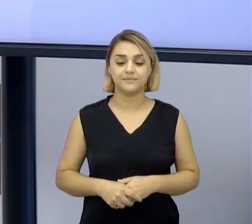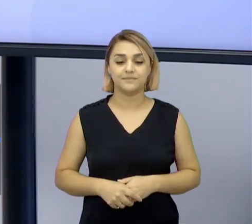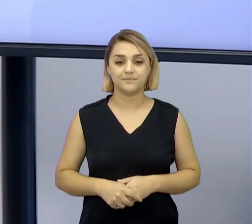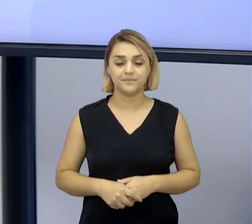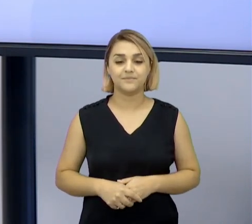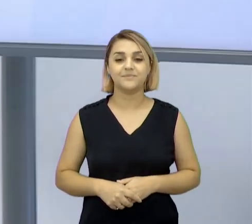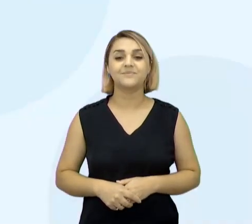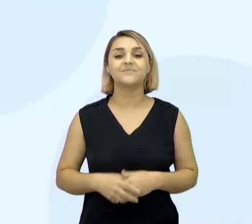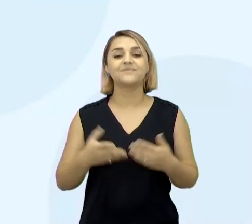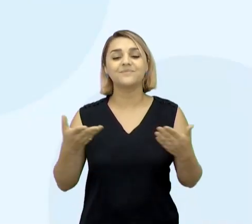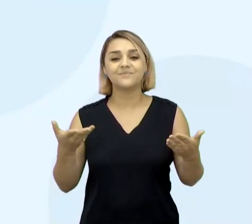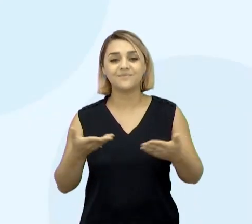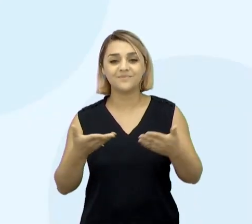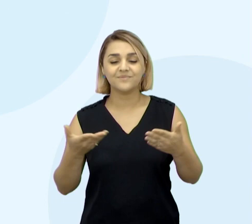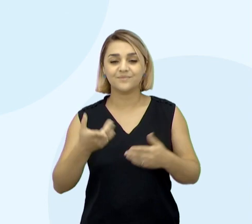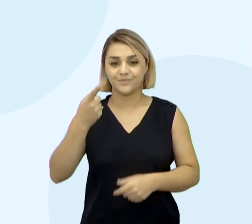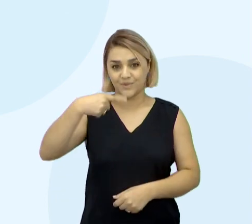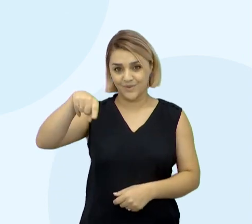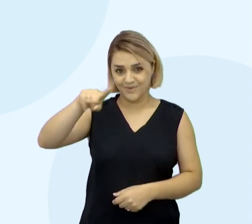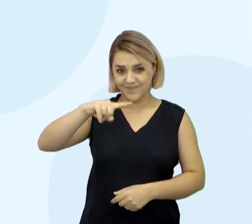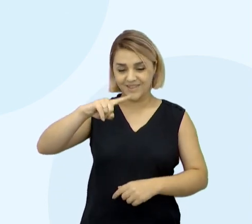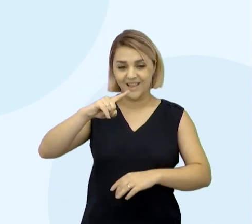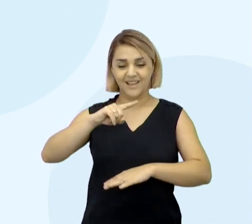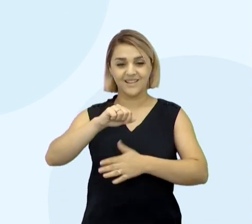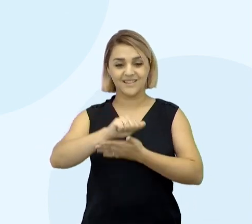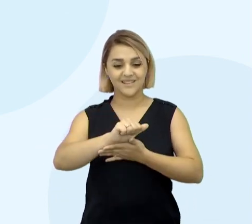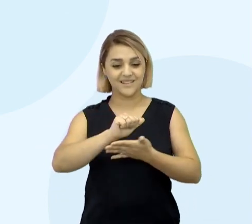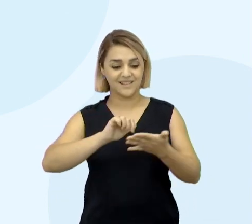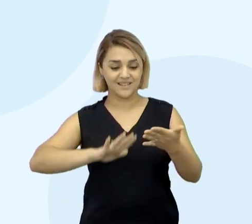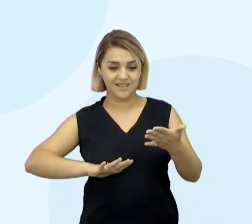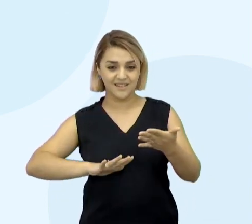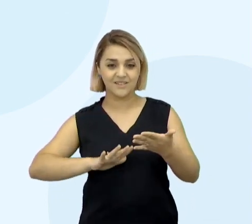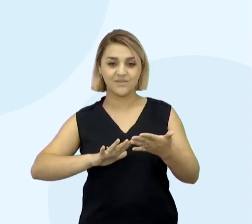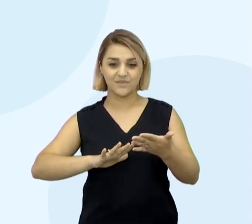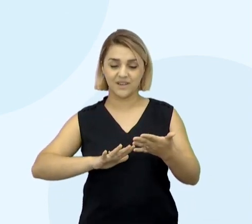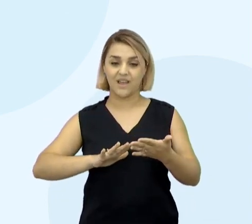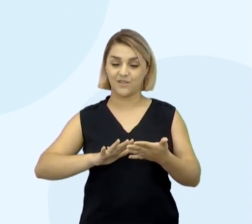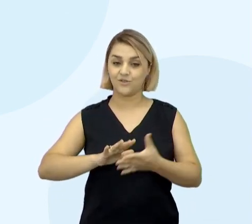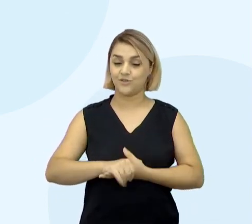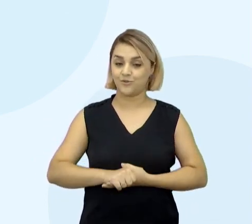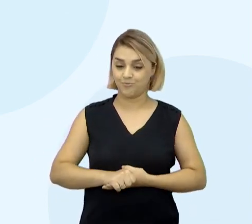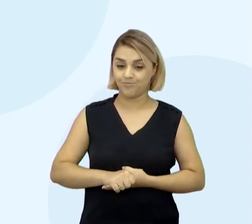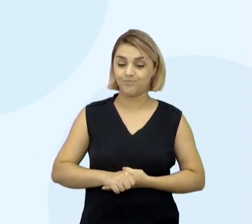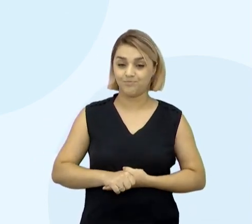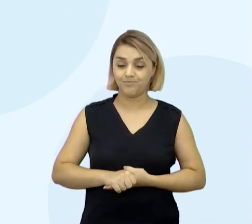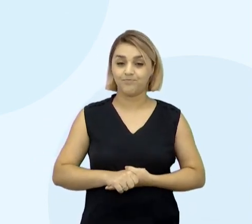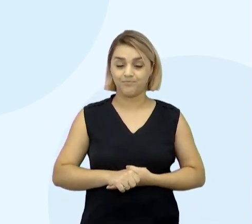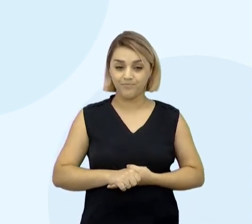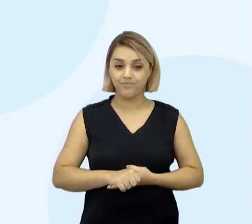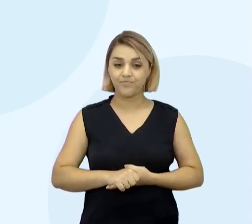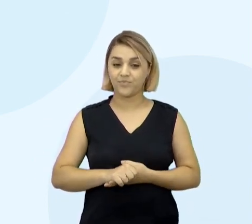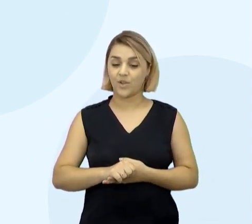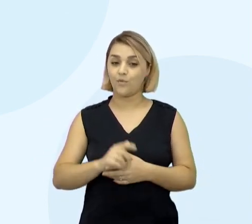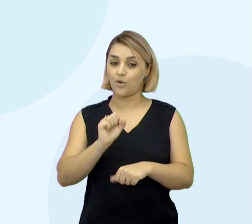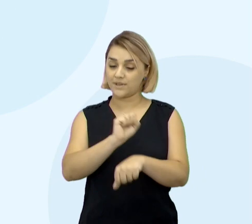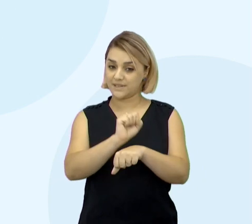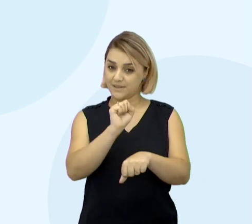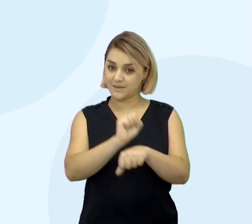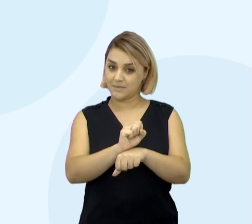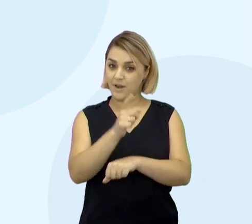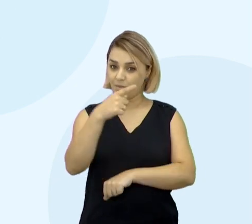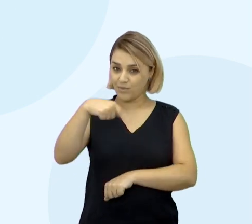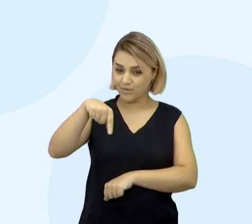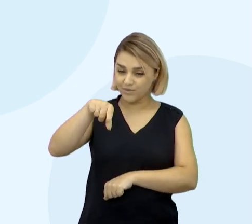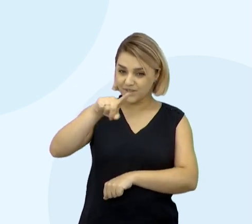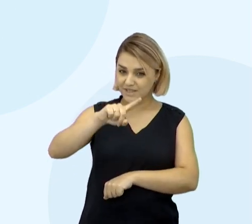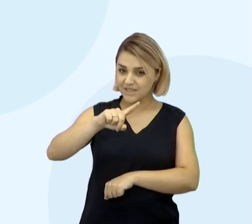E aí eu vou deixar um agora com vocês. Esse agora com vocês, eu vou deixar para um tempo aí para vocês